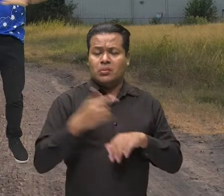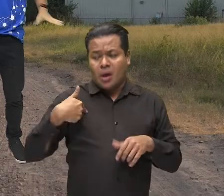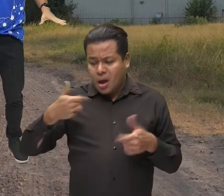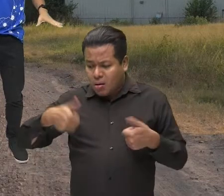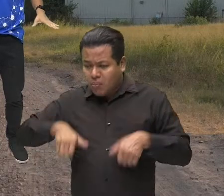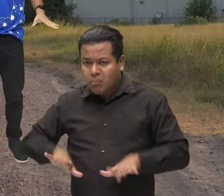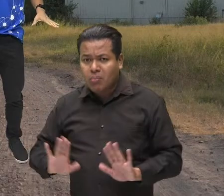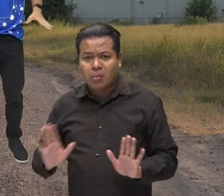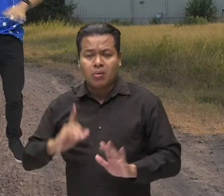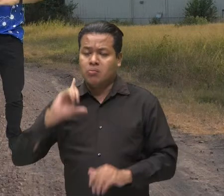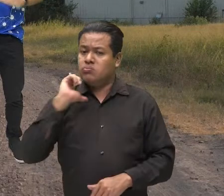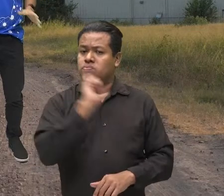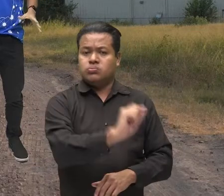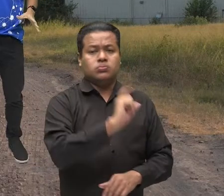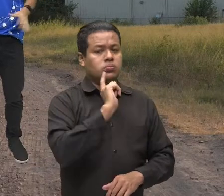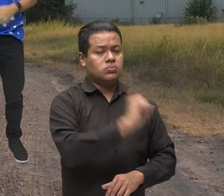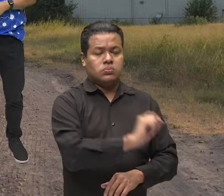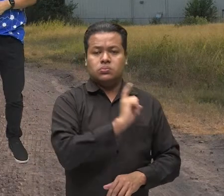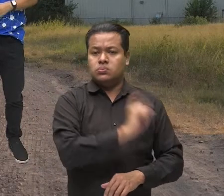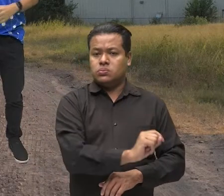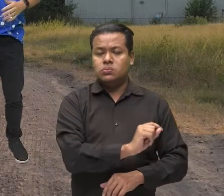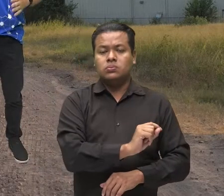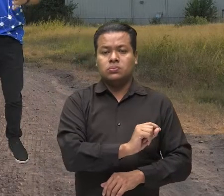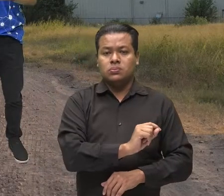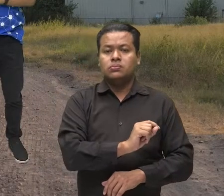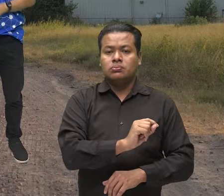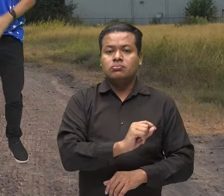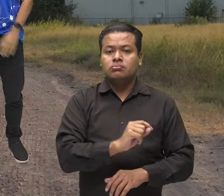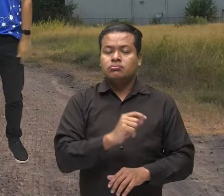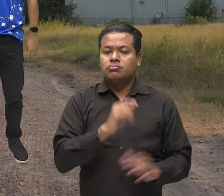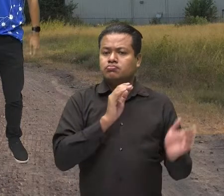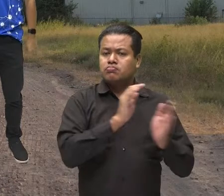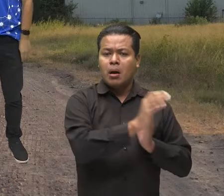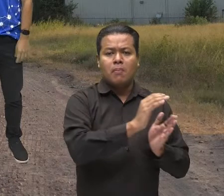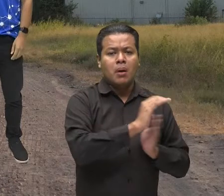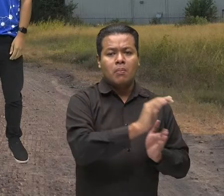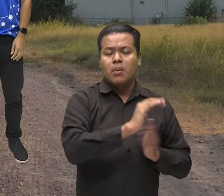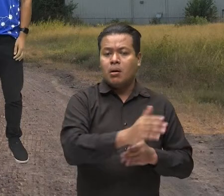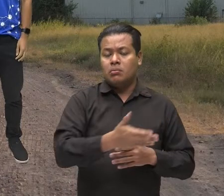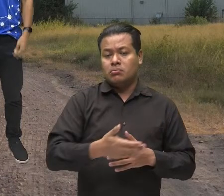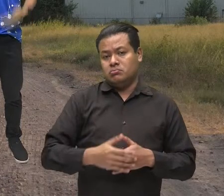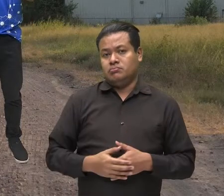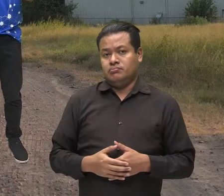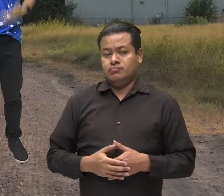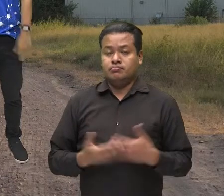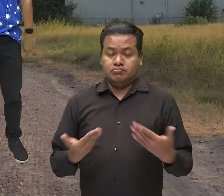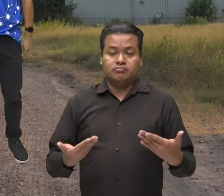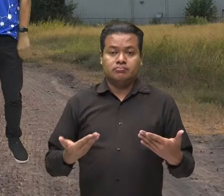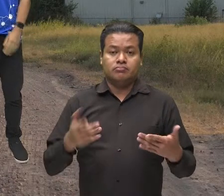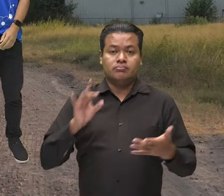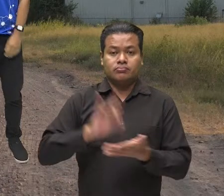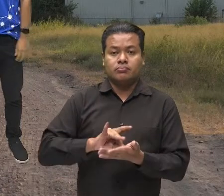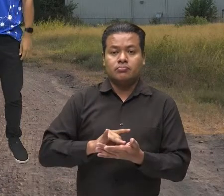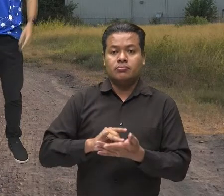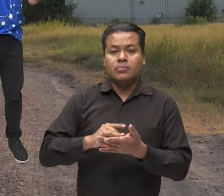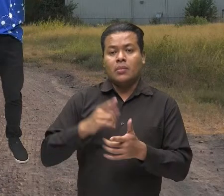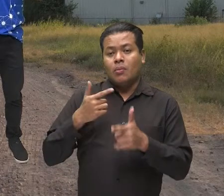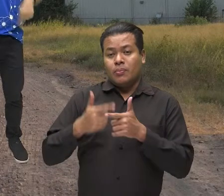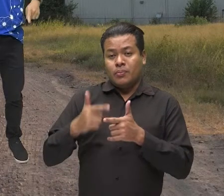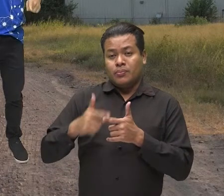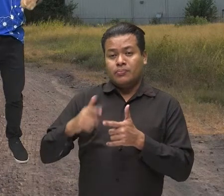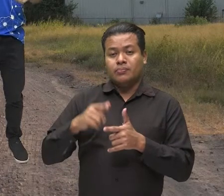aqui, tá tendo muita guerra, tá tendo muito conflito, né? As pessoas simplesmente têm fugido, né? Têm saído, e isso tem sido um grande